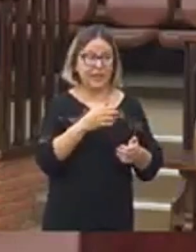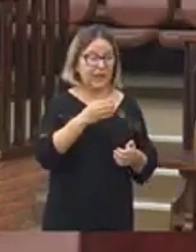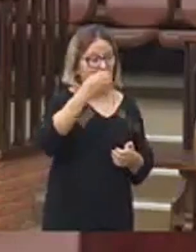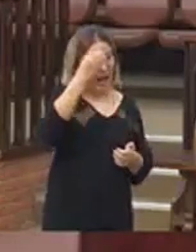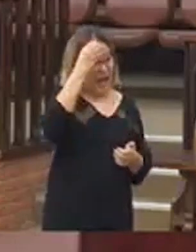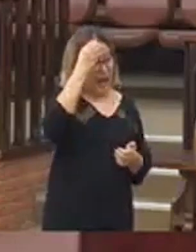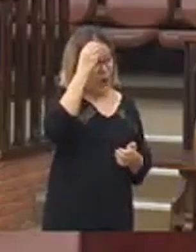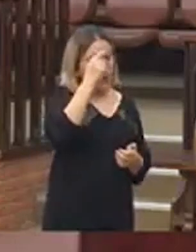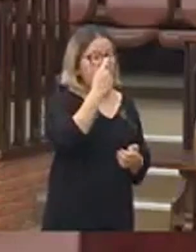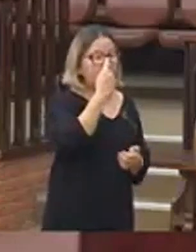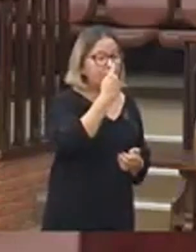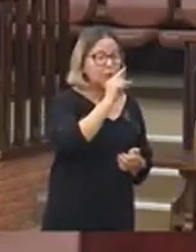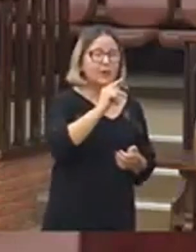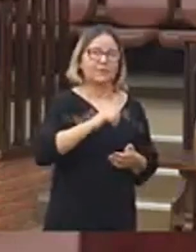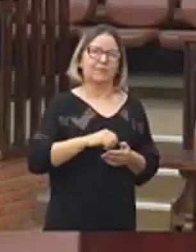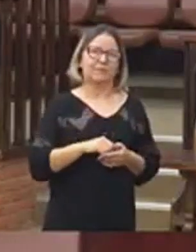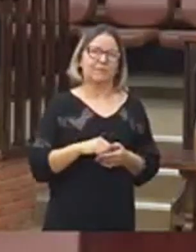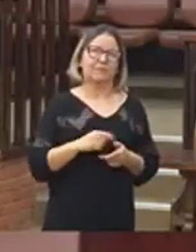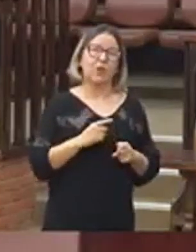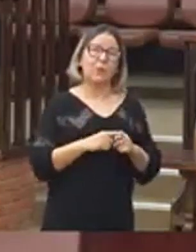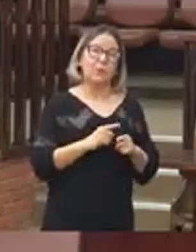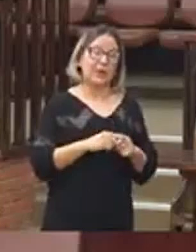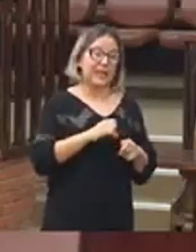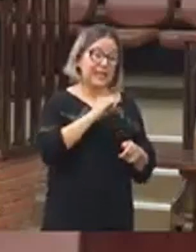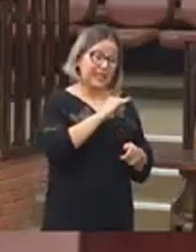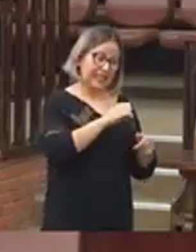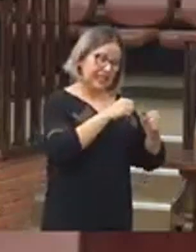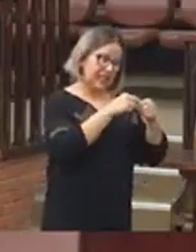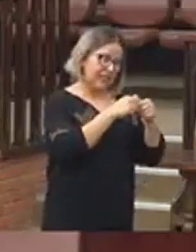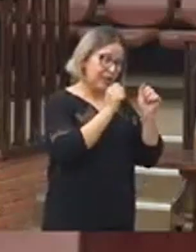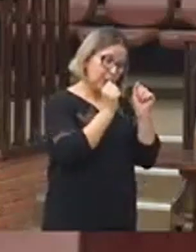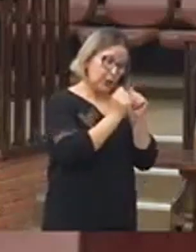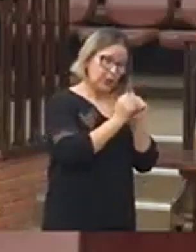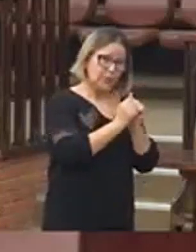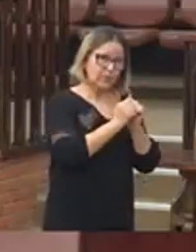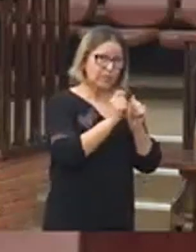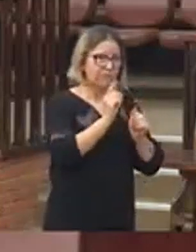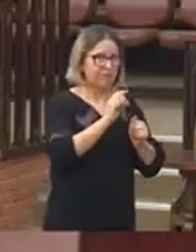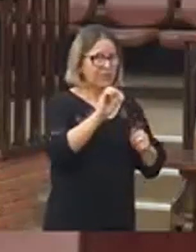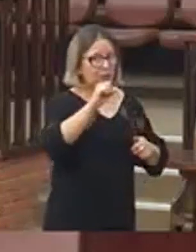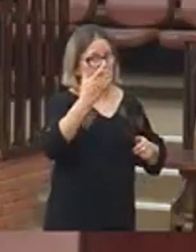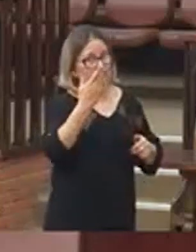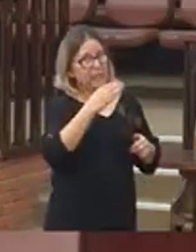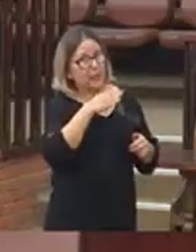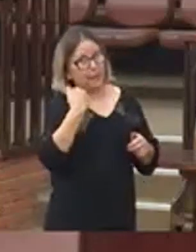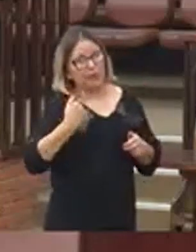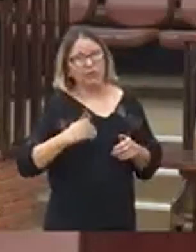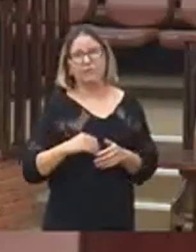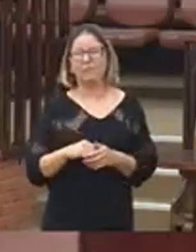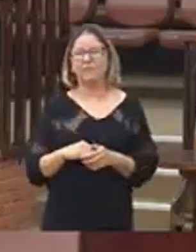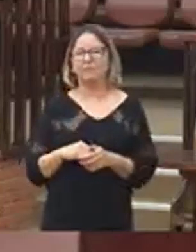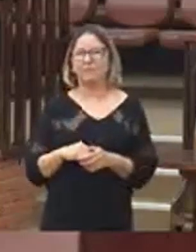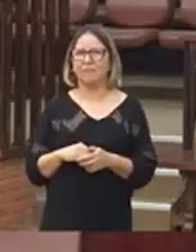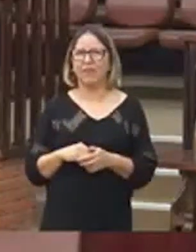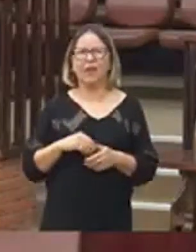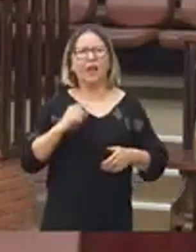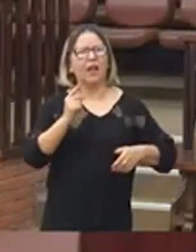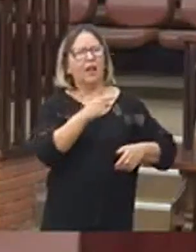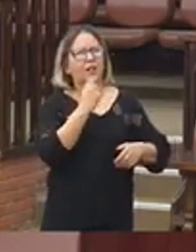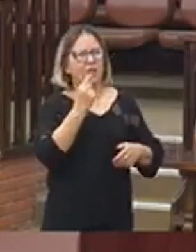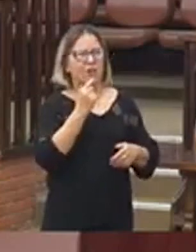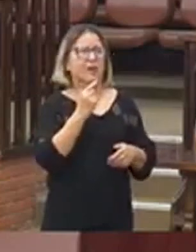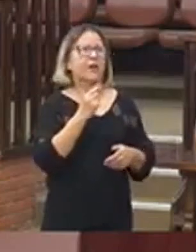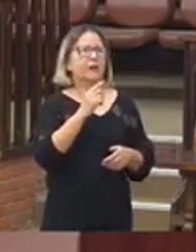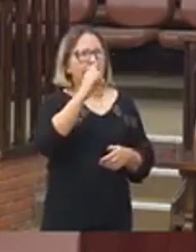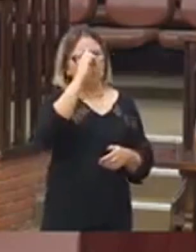Se tu estivesses aqui, não tinha acontecido isso. Nós até te enviamos um